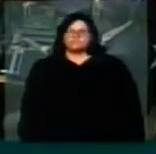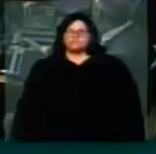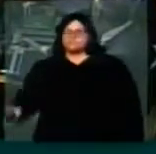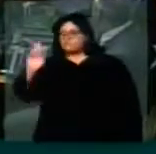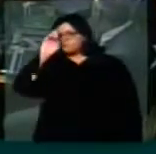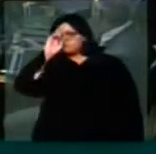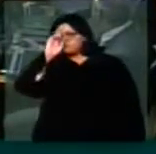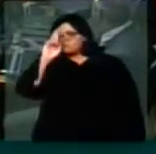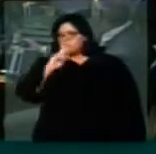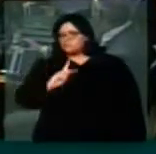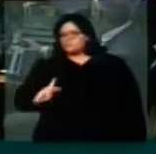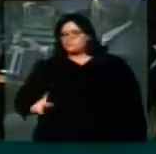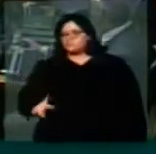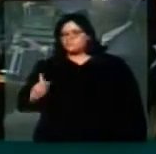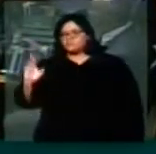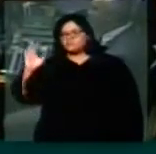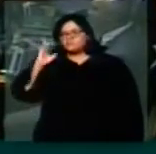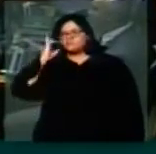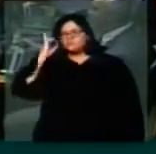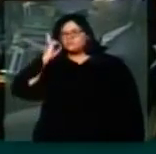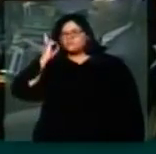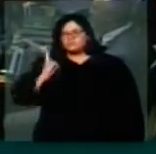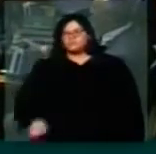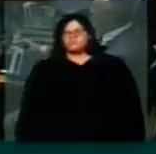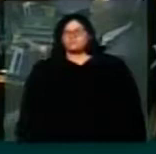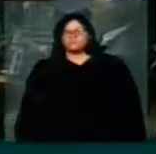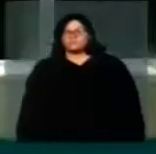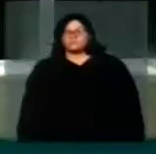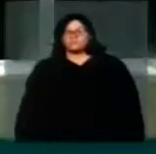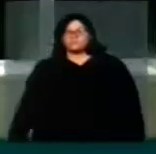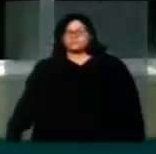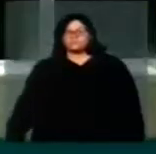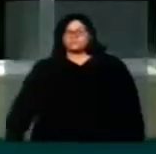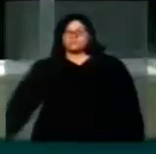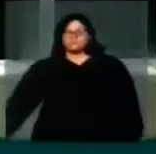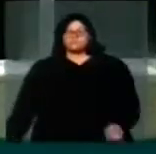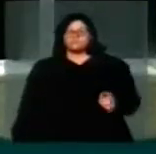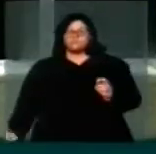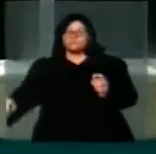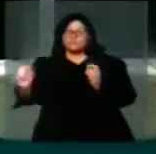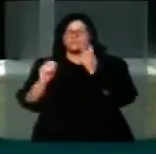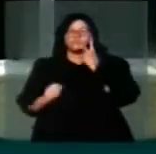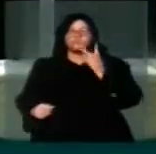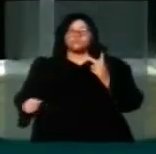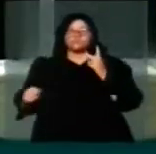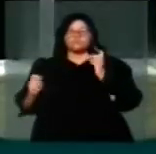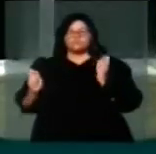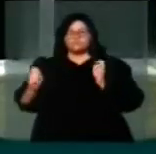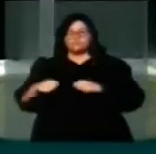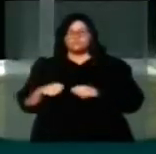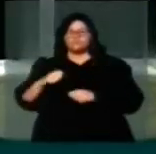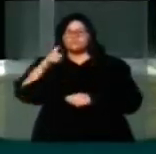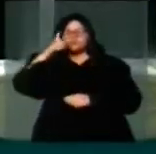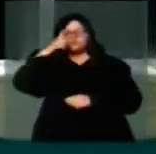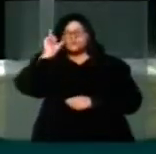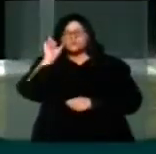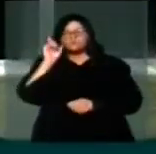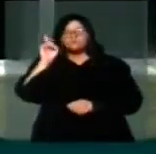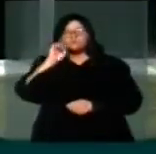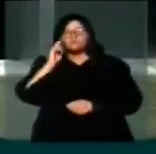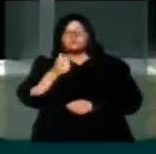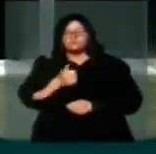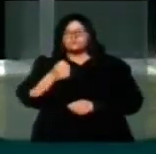Senhor presidente, senhoras e senhores deputados, nós podemos dizer que ontem, 17 de